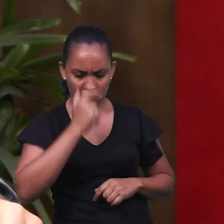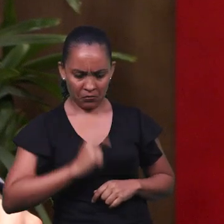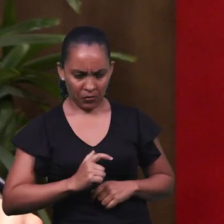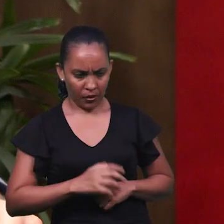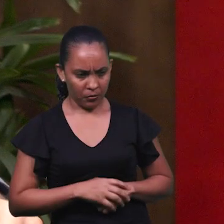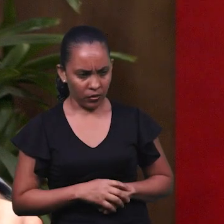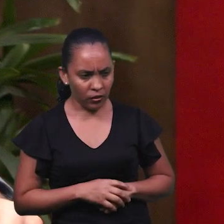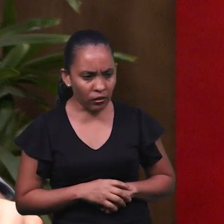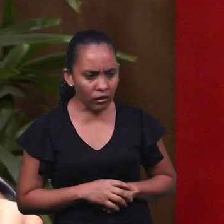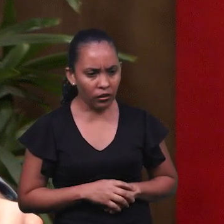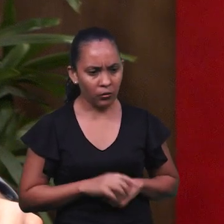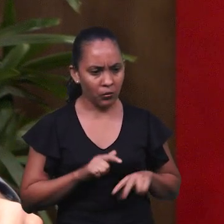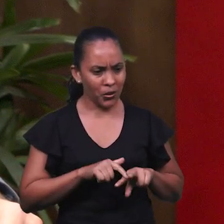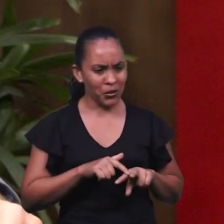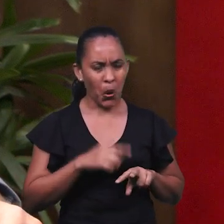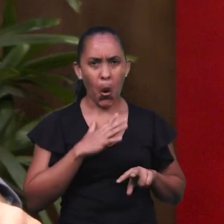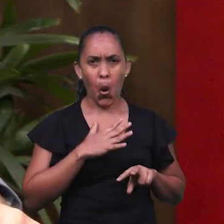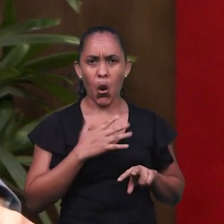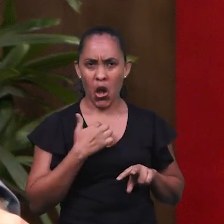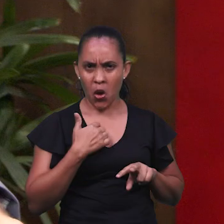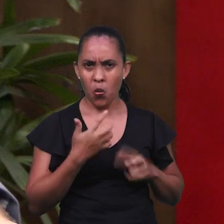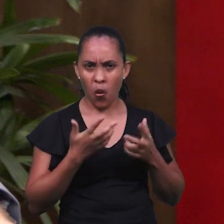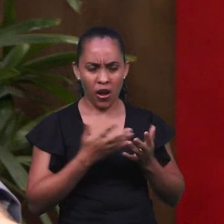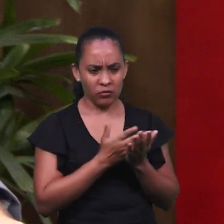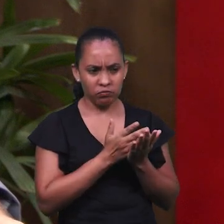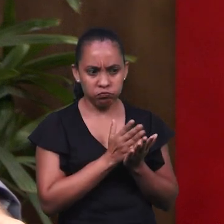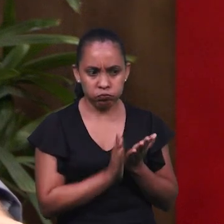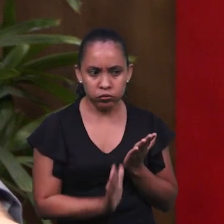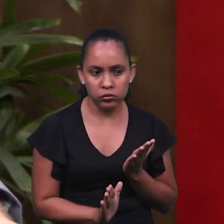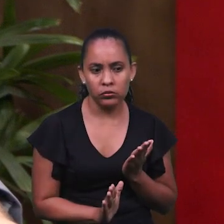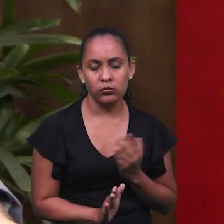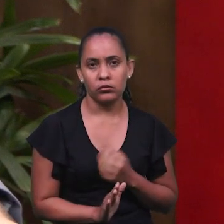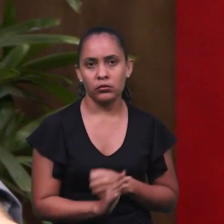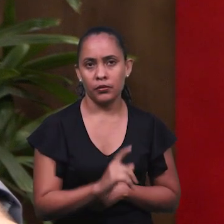os meus pés quase vacilaram, porque eu tive inveja